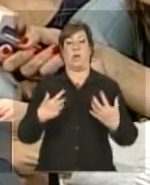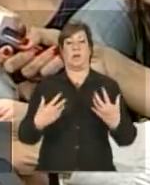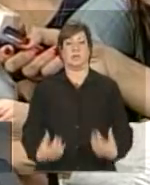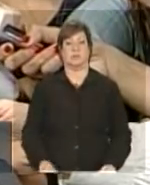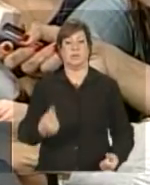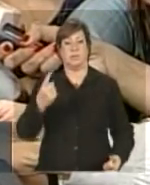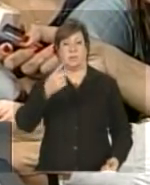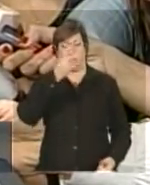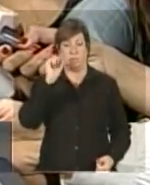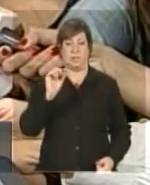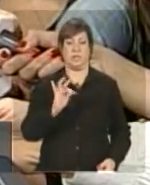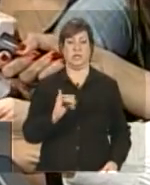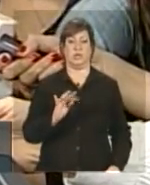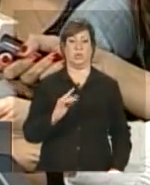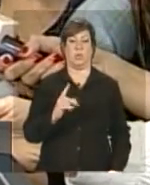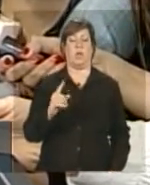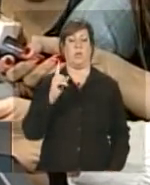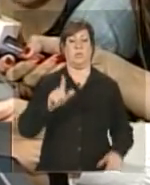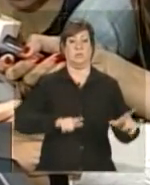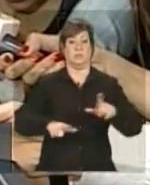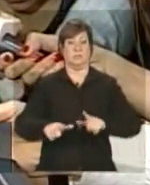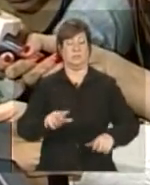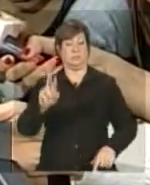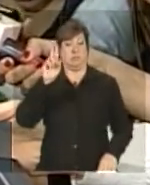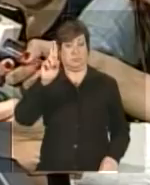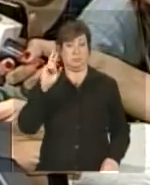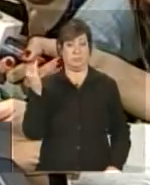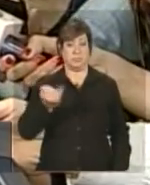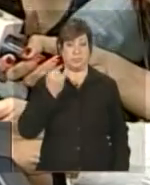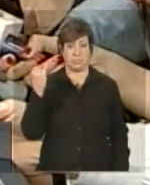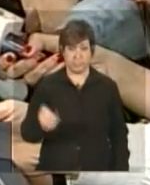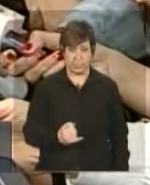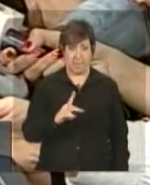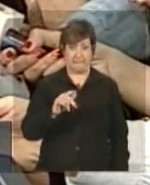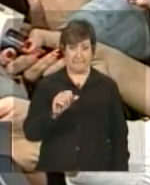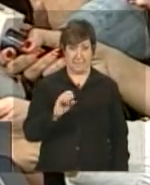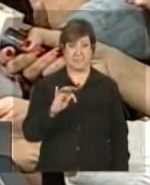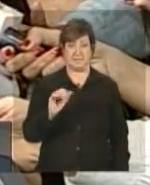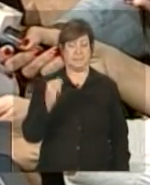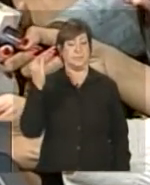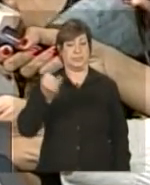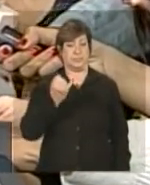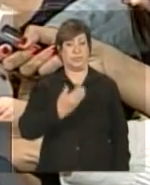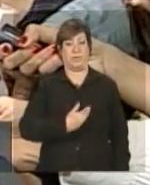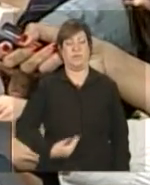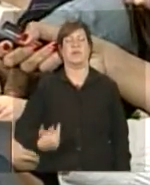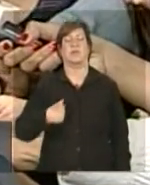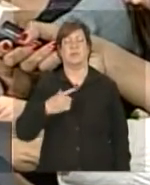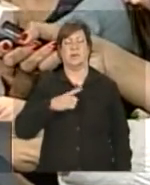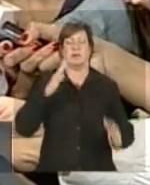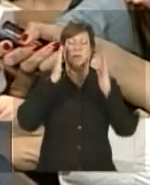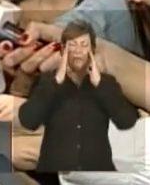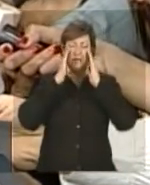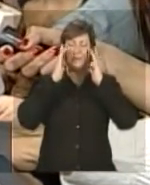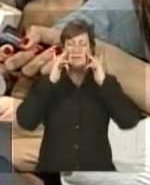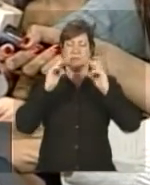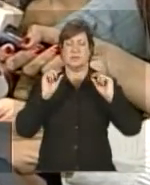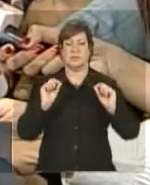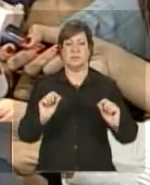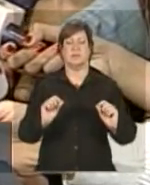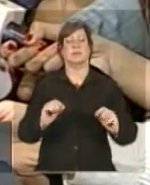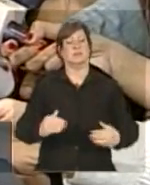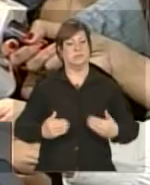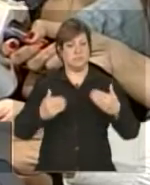de titularidade de uma pasta importante e eu terei muita serenidade em levar